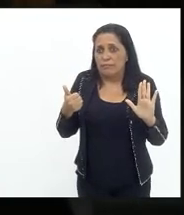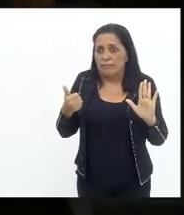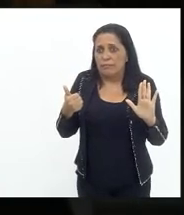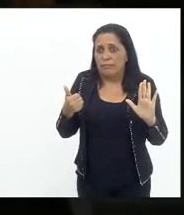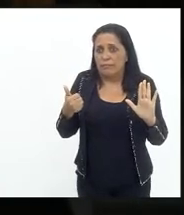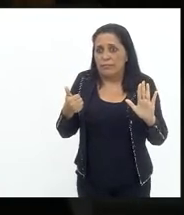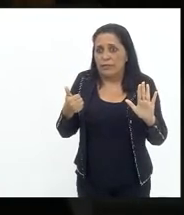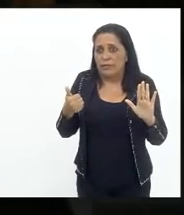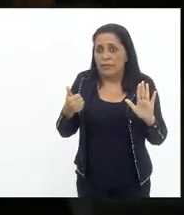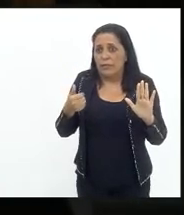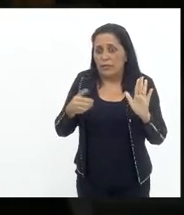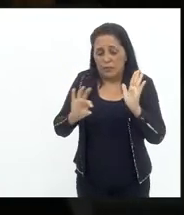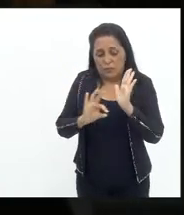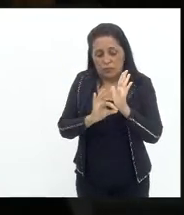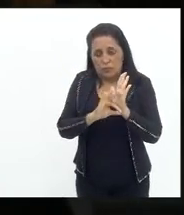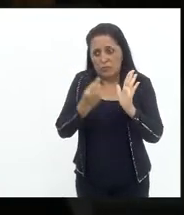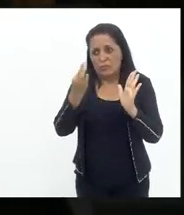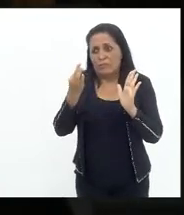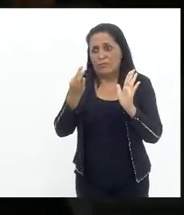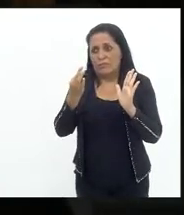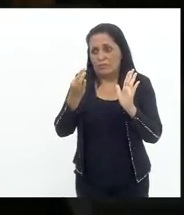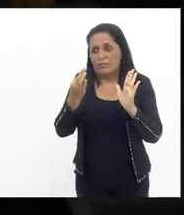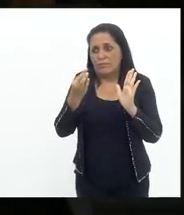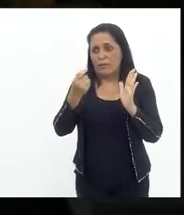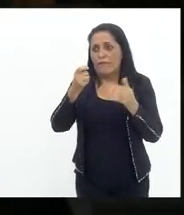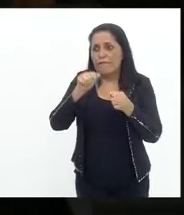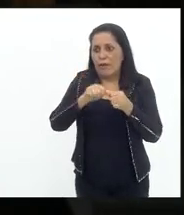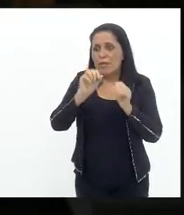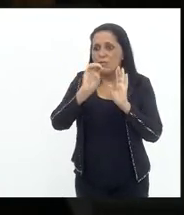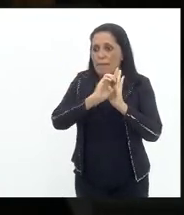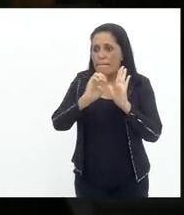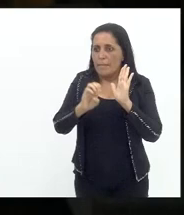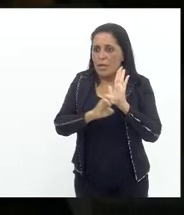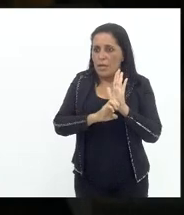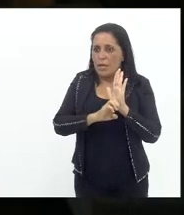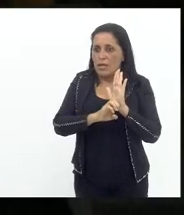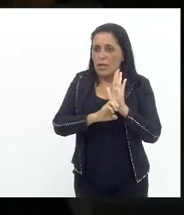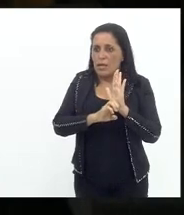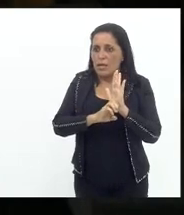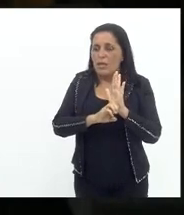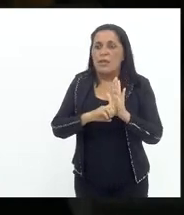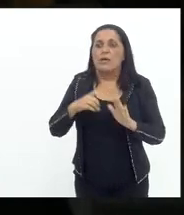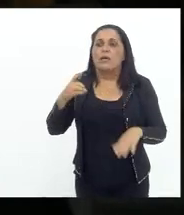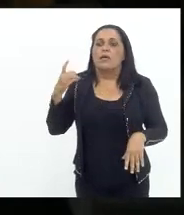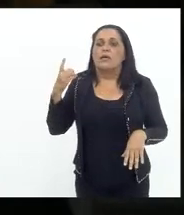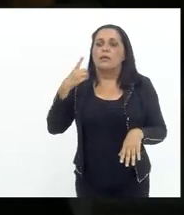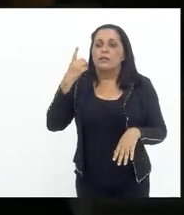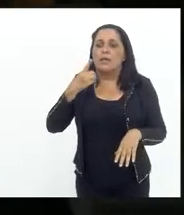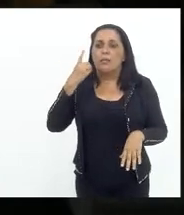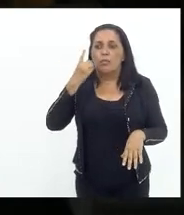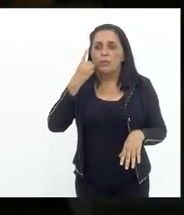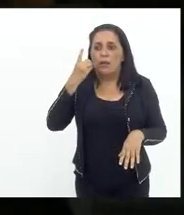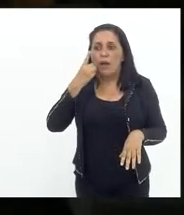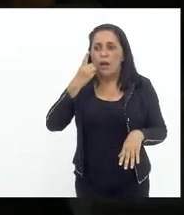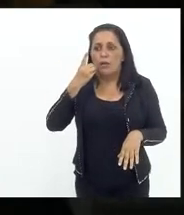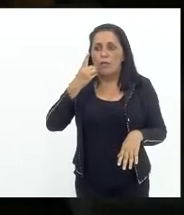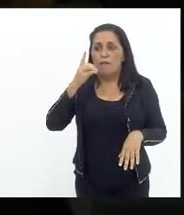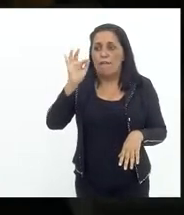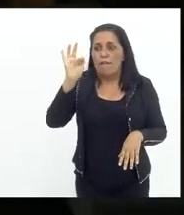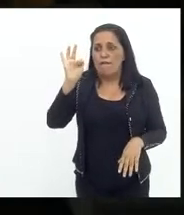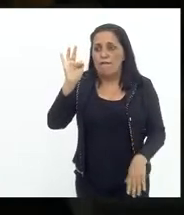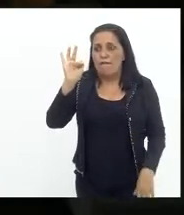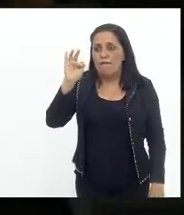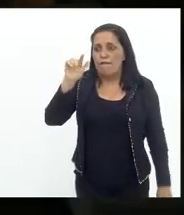Então, o autor que fez essa emenda, na época deputado Flávio Bolsonaro, sabia que essa emenda não